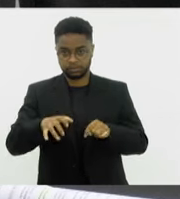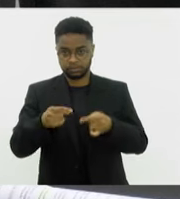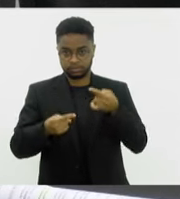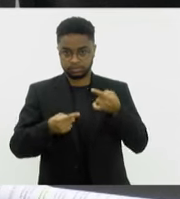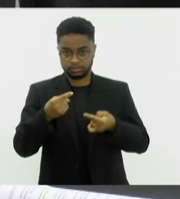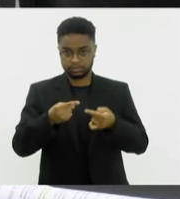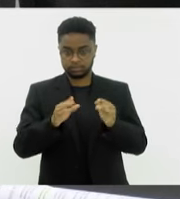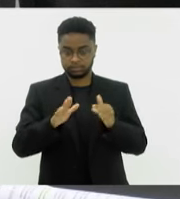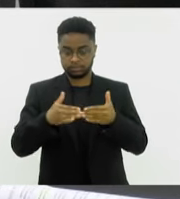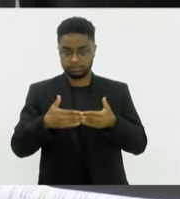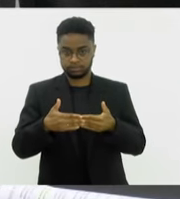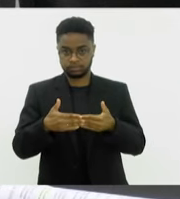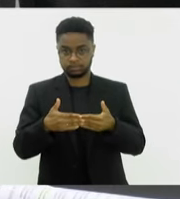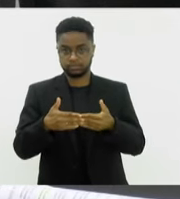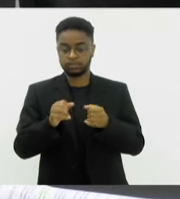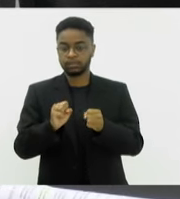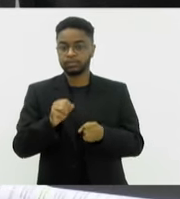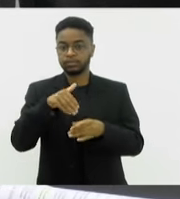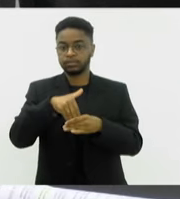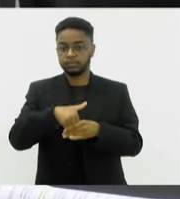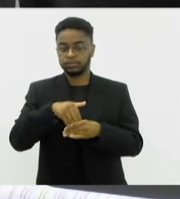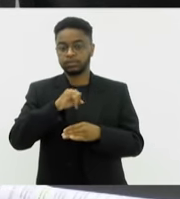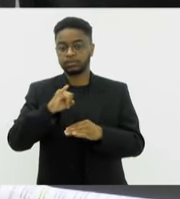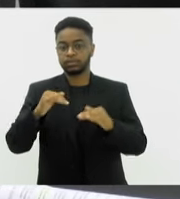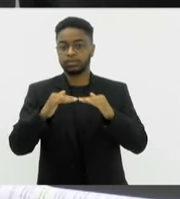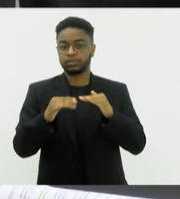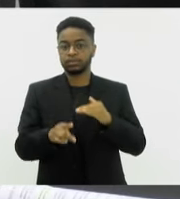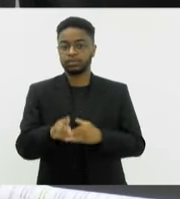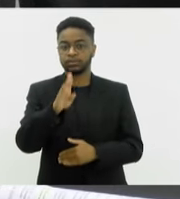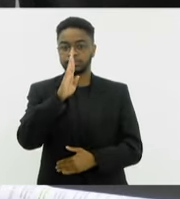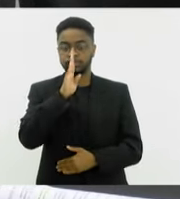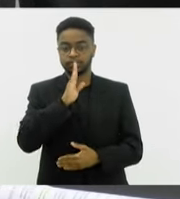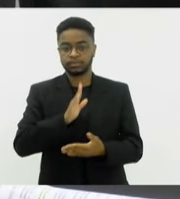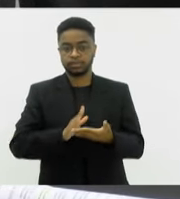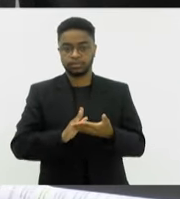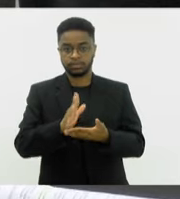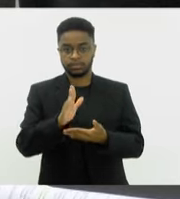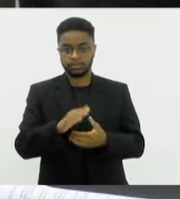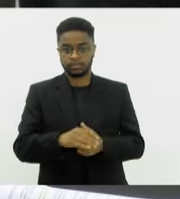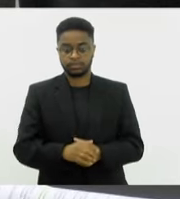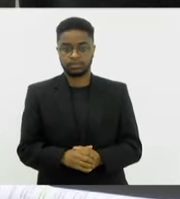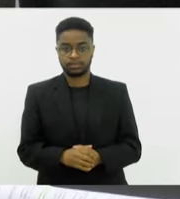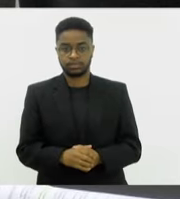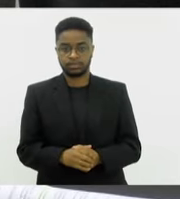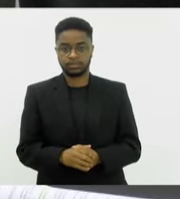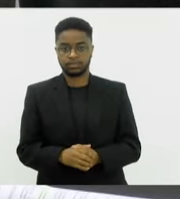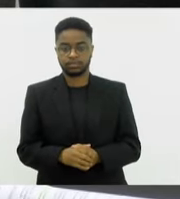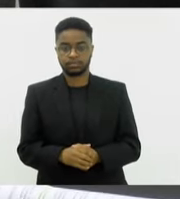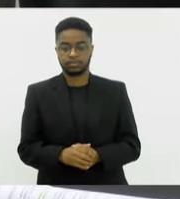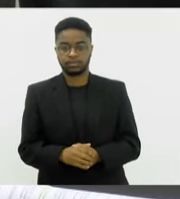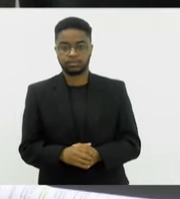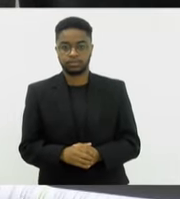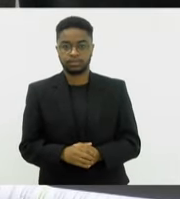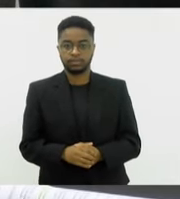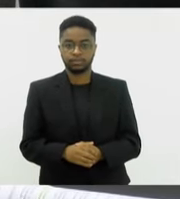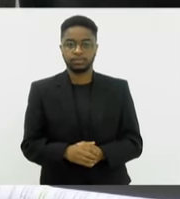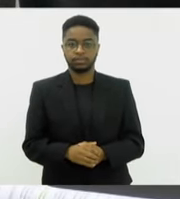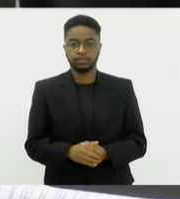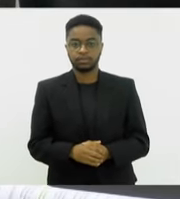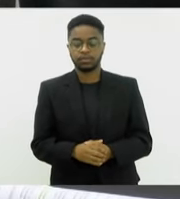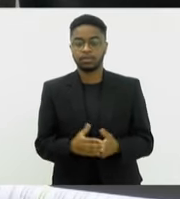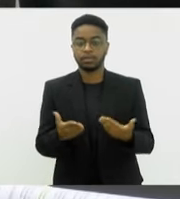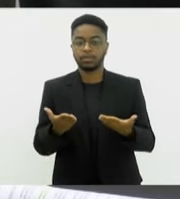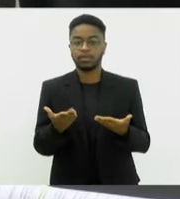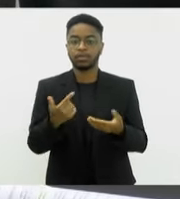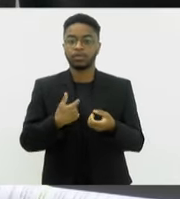discutir, encerrada a discussão, em votação, senhores que aprovam, permaneçam como estão, aprovado. Eu volto